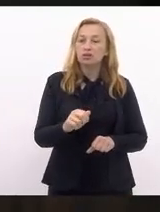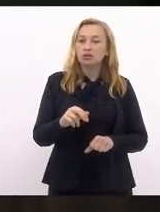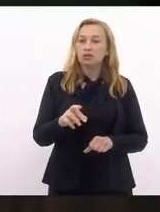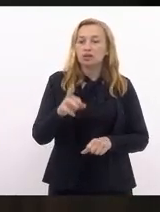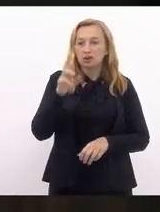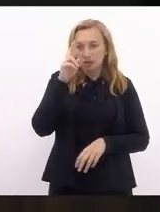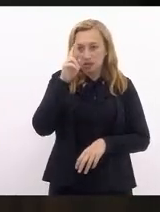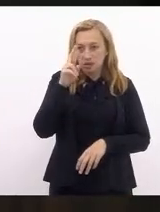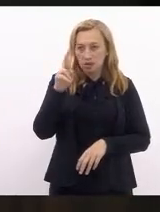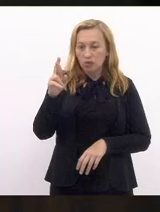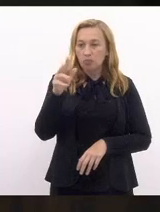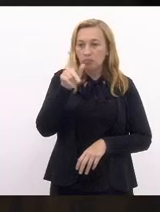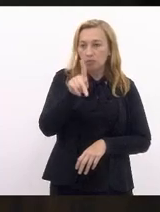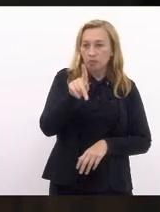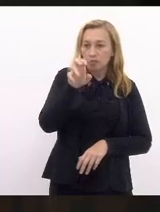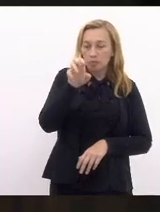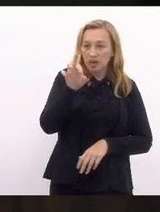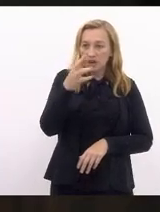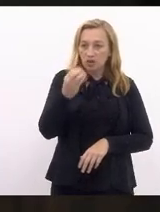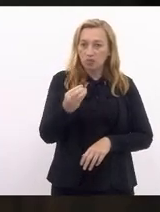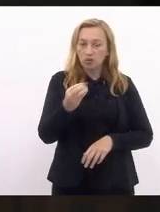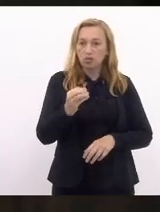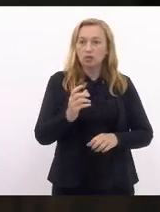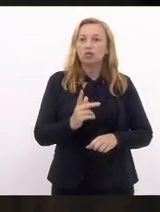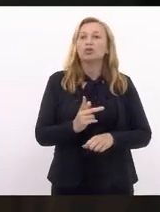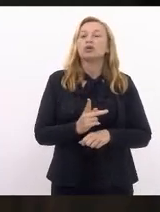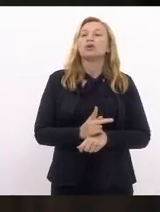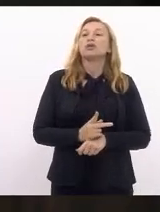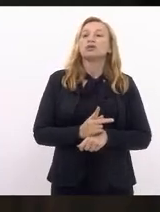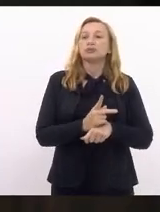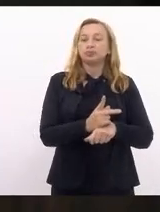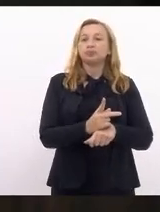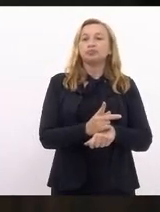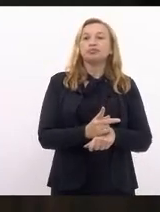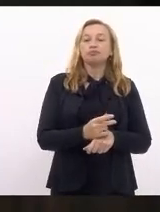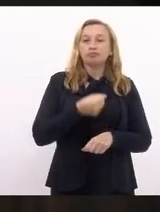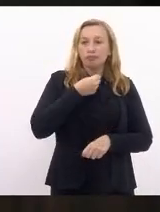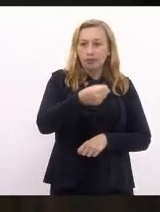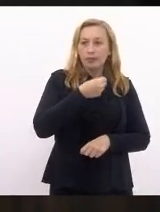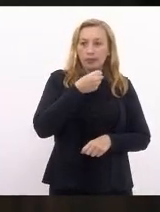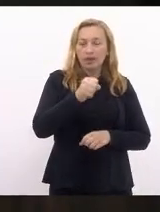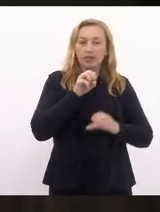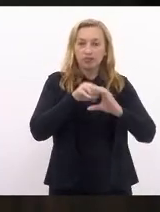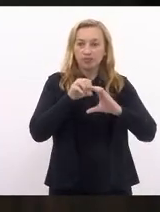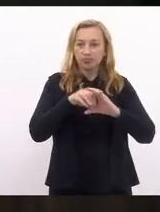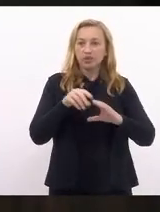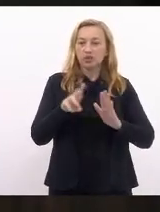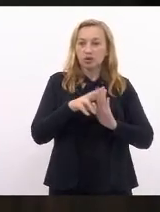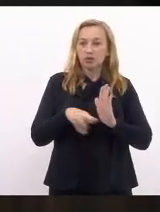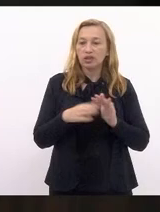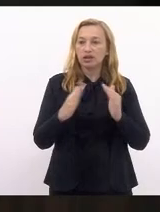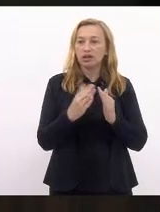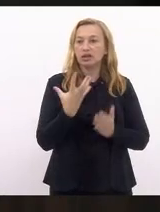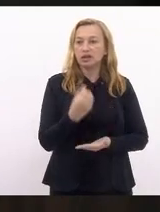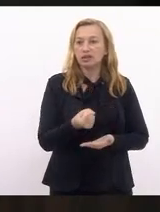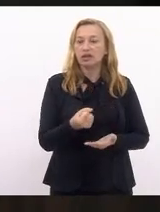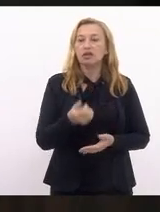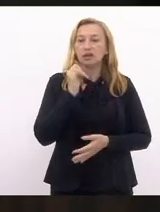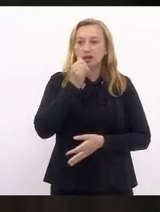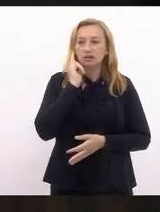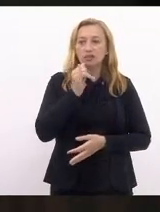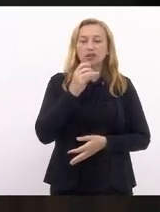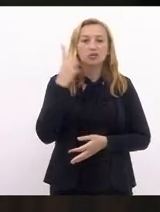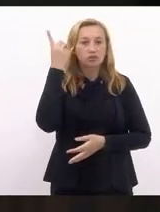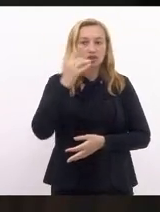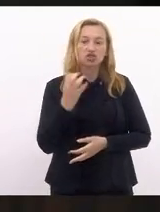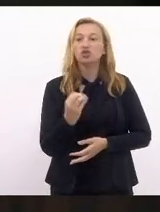Pedro Figueiredo jornalista e repórter da Rede Globo do Rio de Janeiro parecer da comissão de normas internas e proposições externas favorável elas o deputado Chico